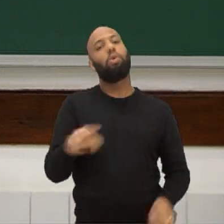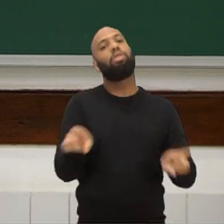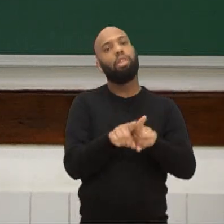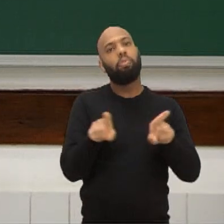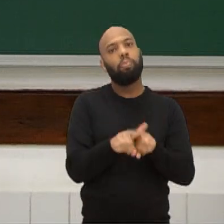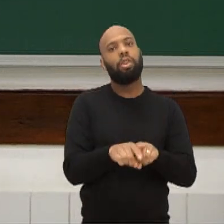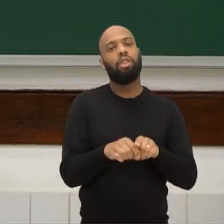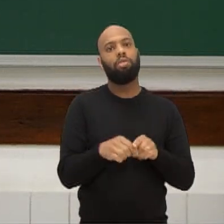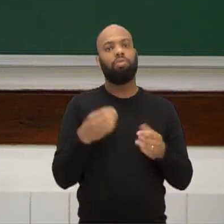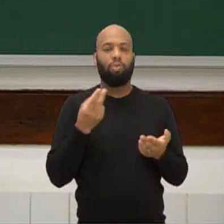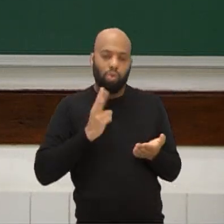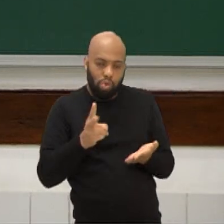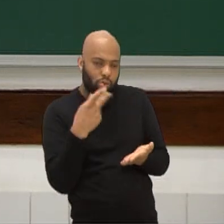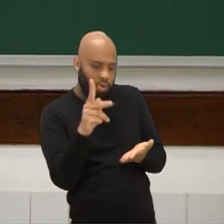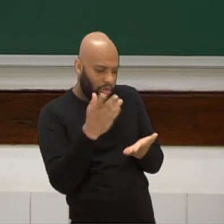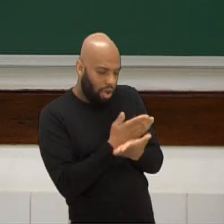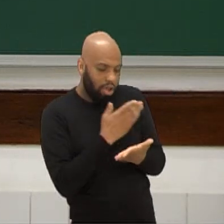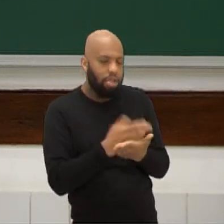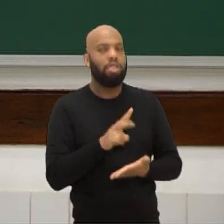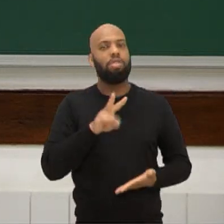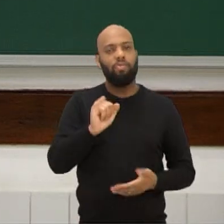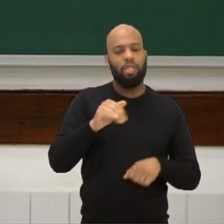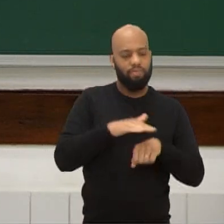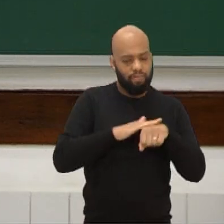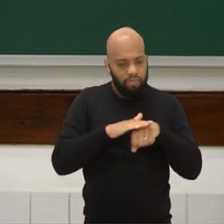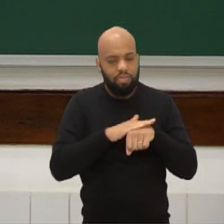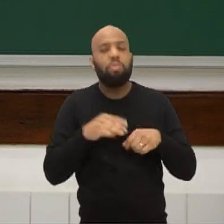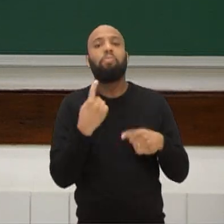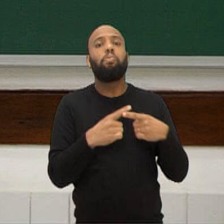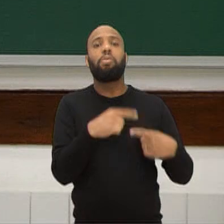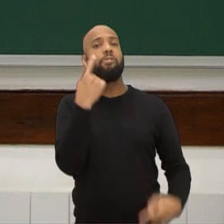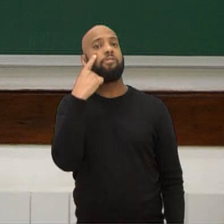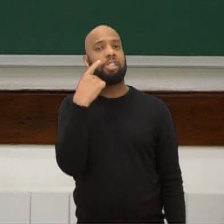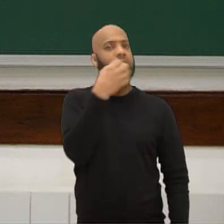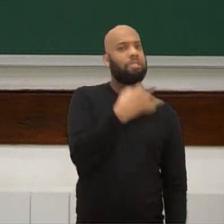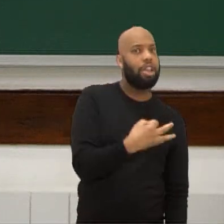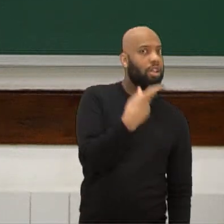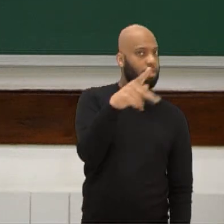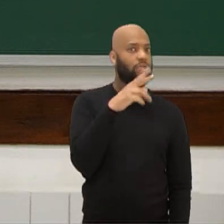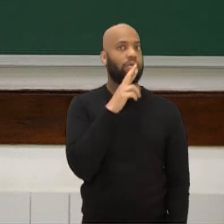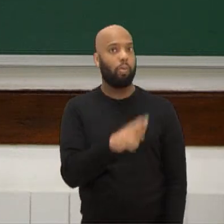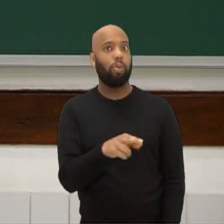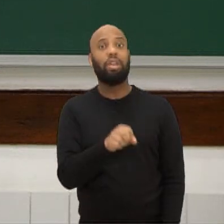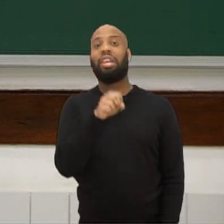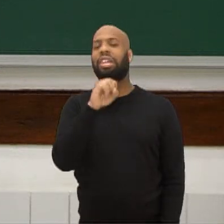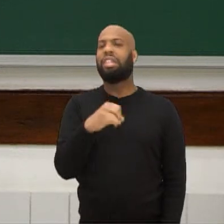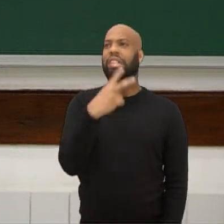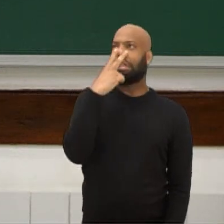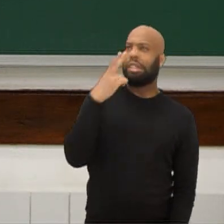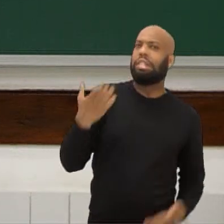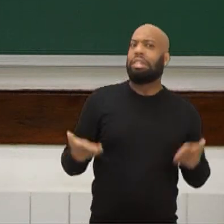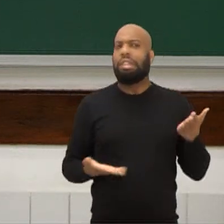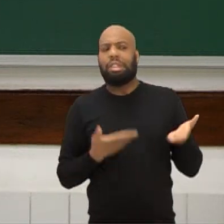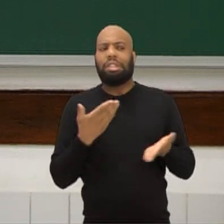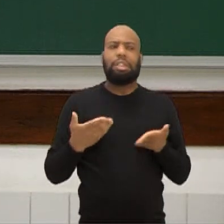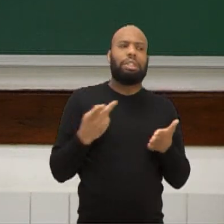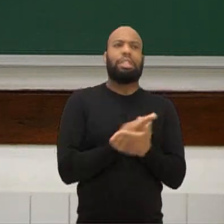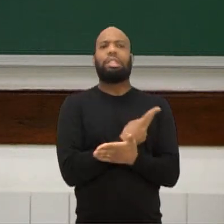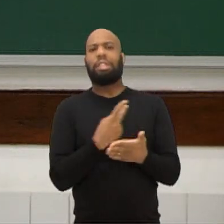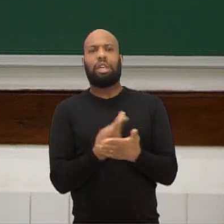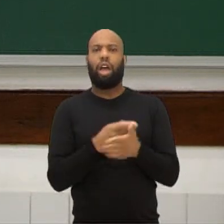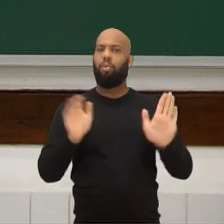seu caderno que a gente vai conversar por que pode estar certo essa resposta sua. Se você achou que fez algo errado, não tem